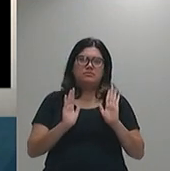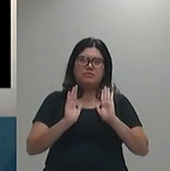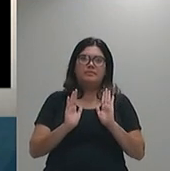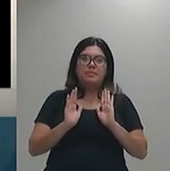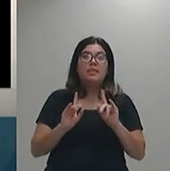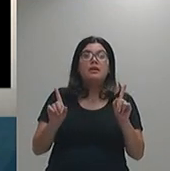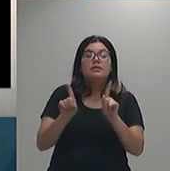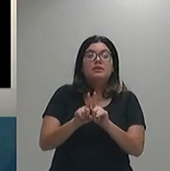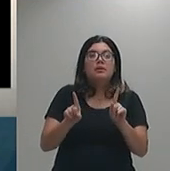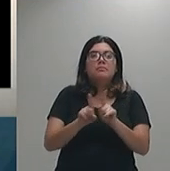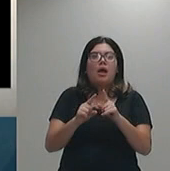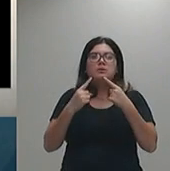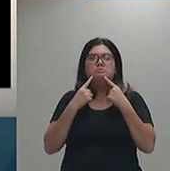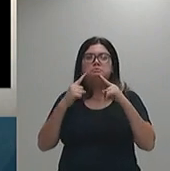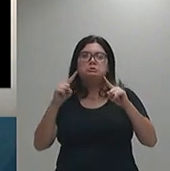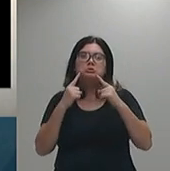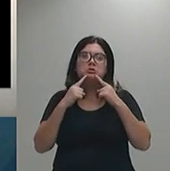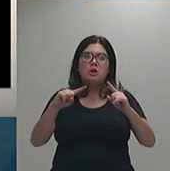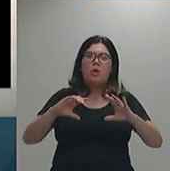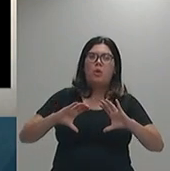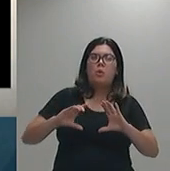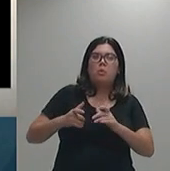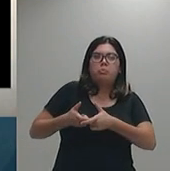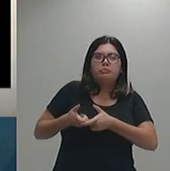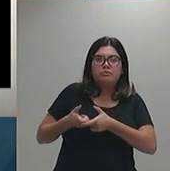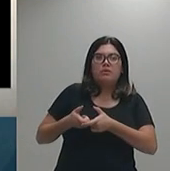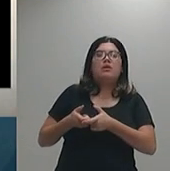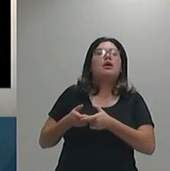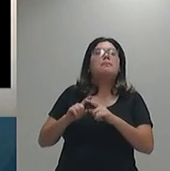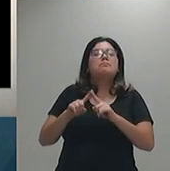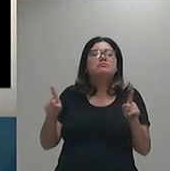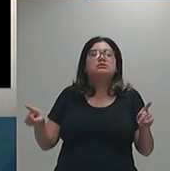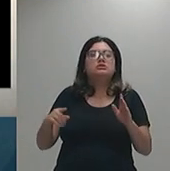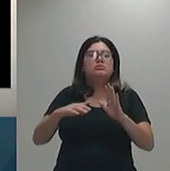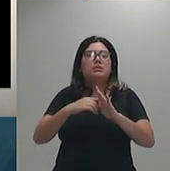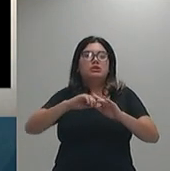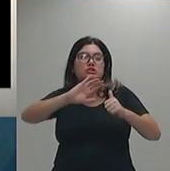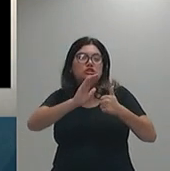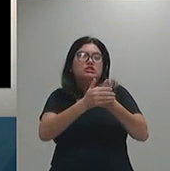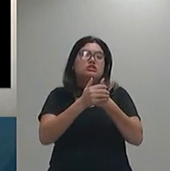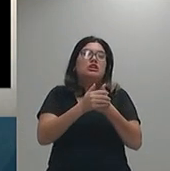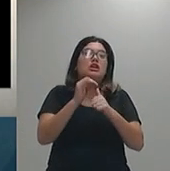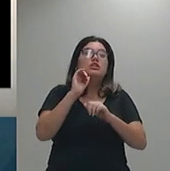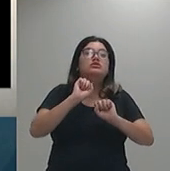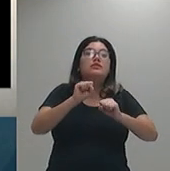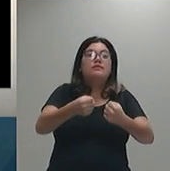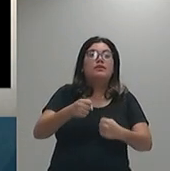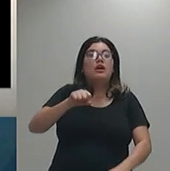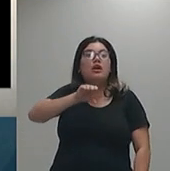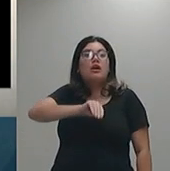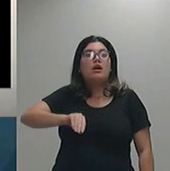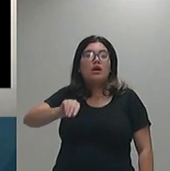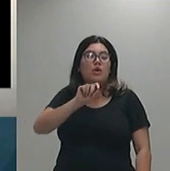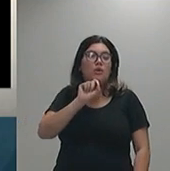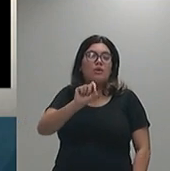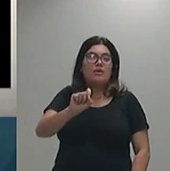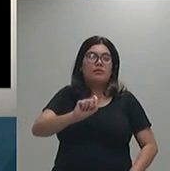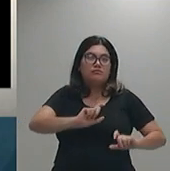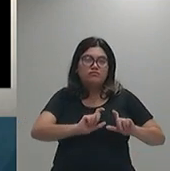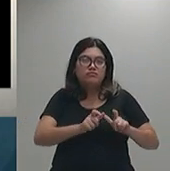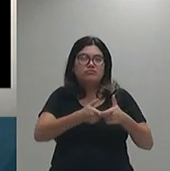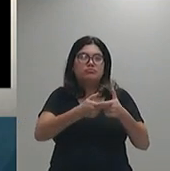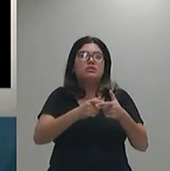o criticar aqueles minoritários o que se omitiu na sustentações também é que não os militares detem conjunto